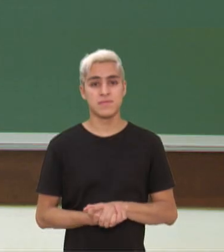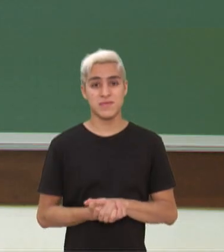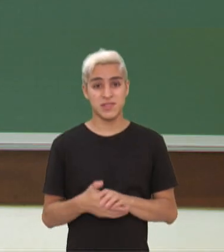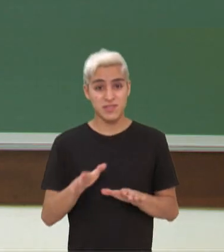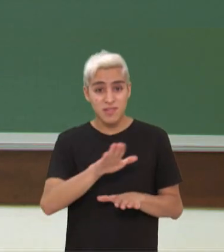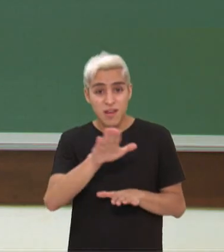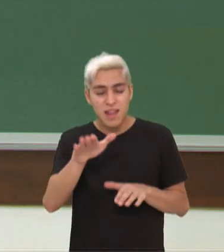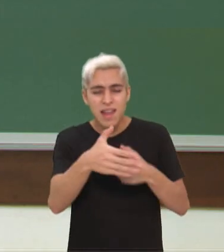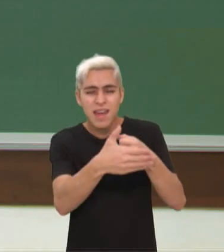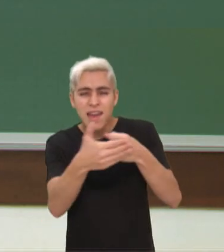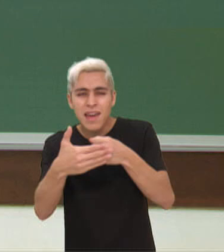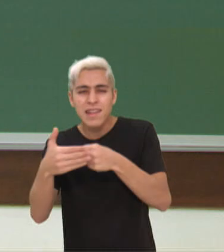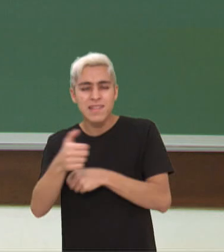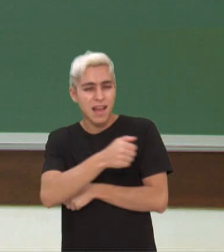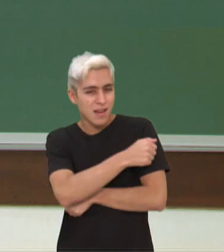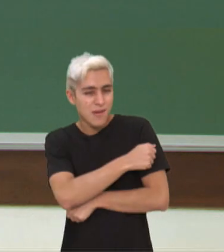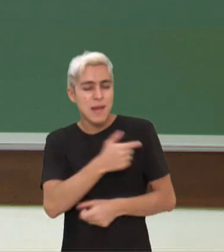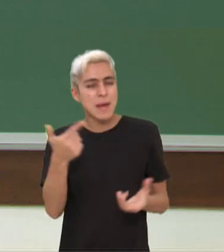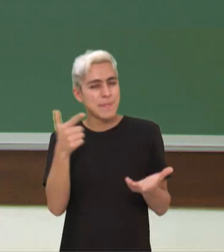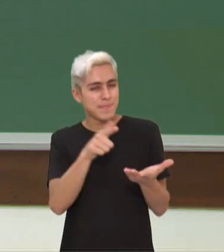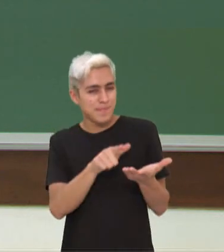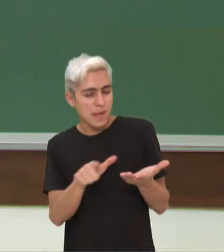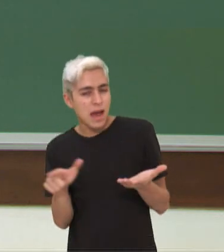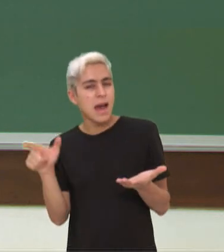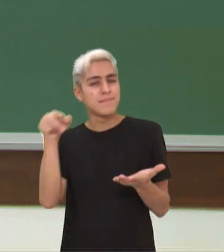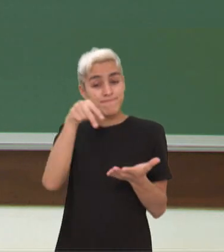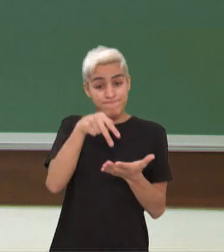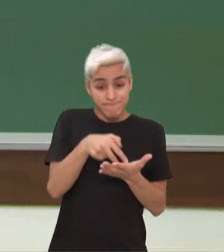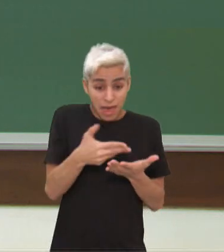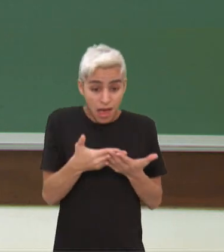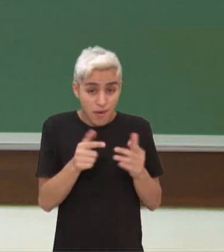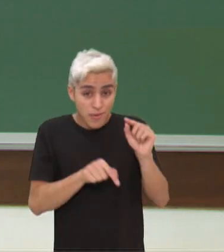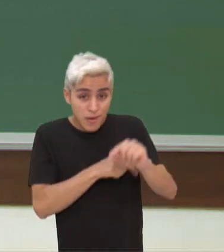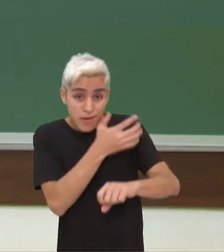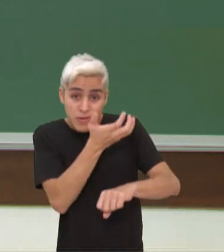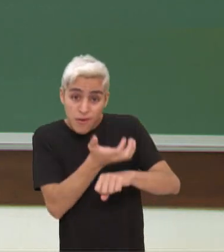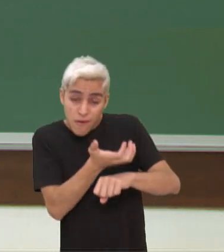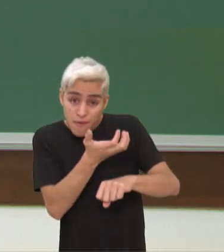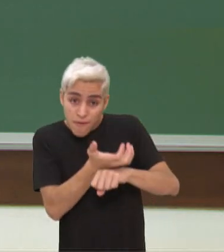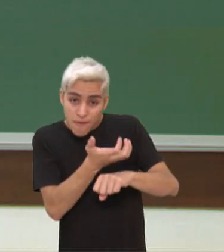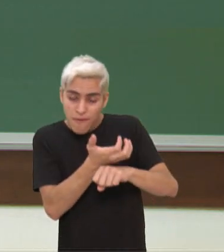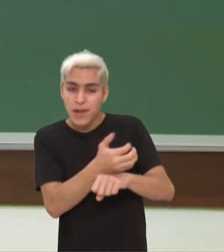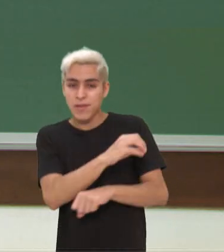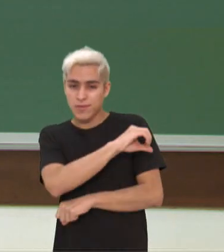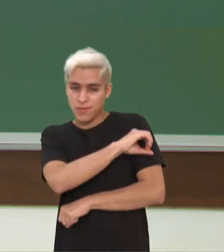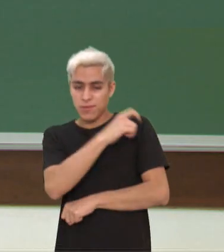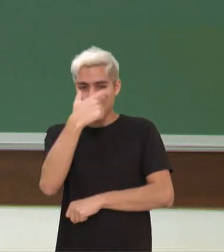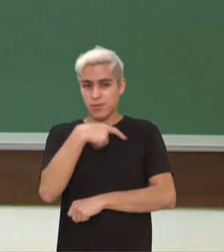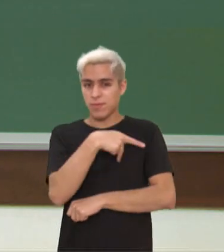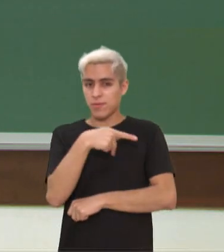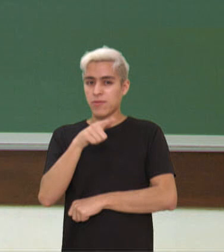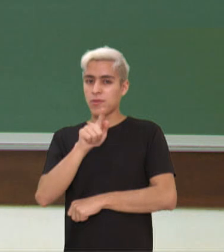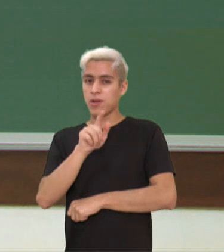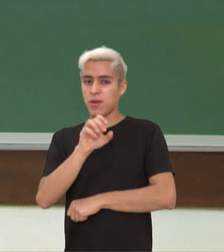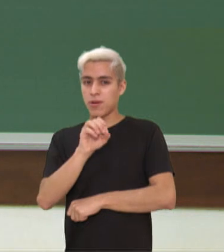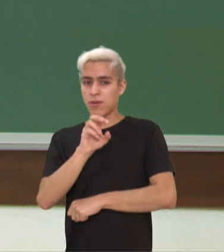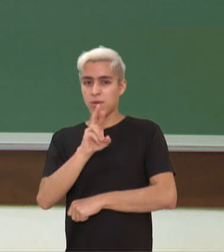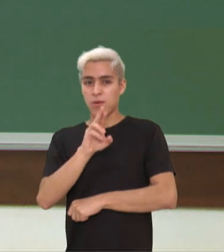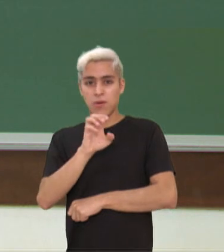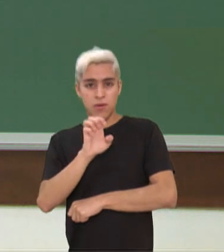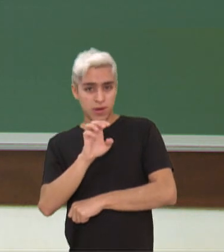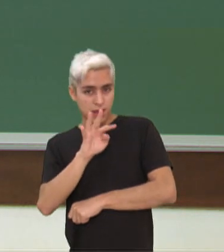Olá, meus queridos alunos, mais uma vez aqui para a aula de Geografia do nono ano. Eu sou a professora Goretti e hoje a gente